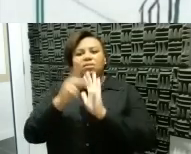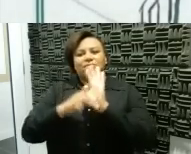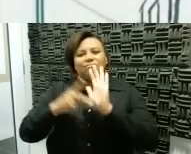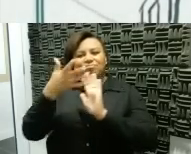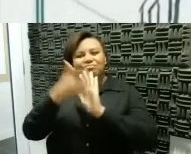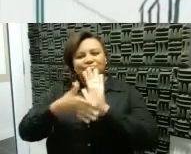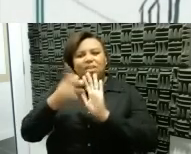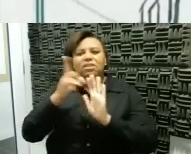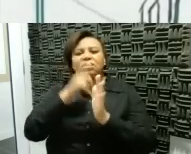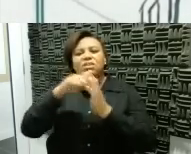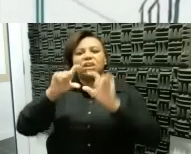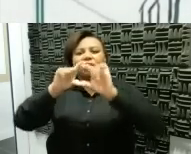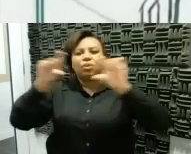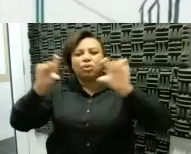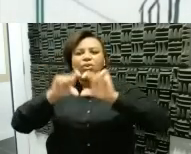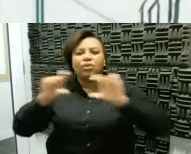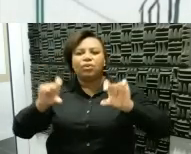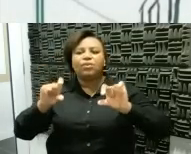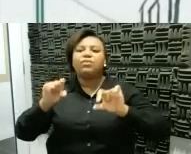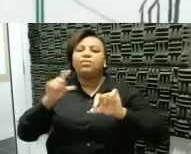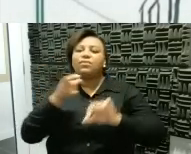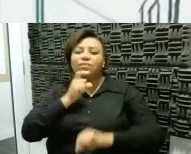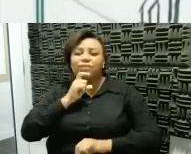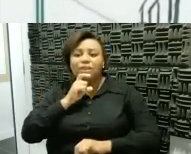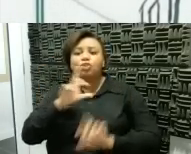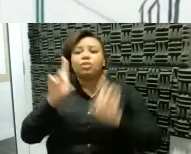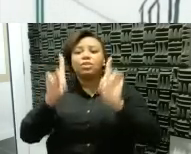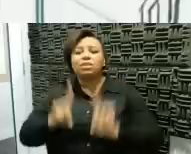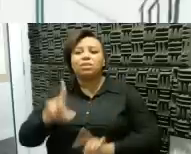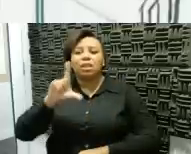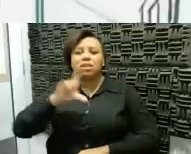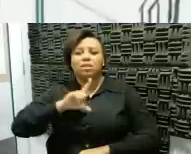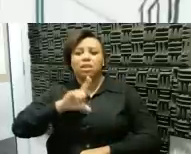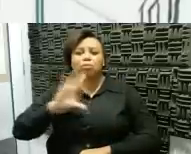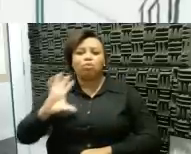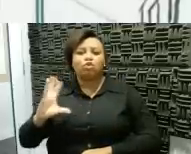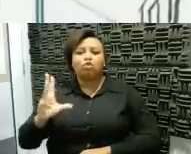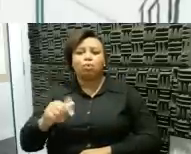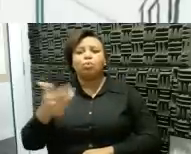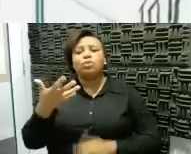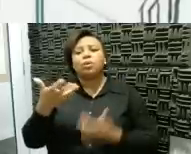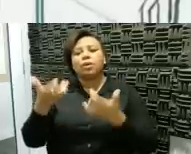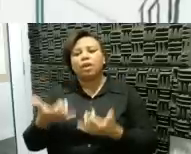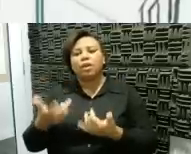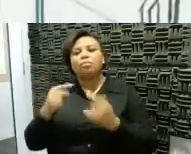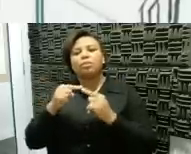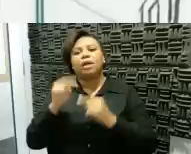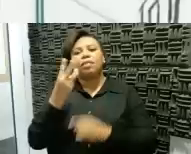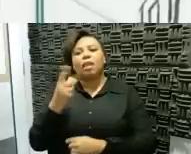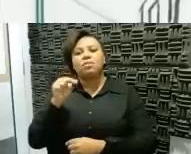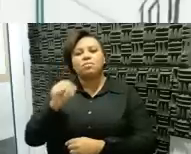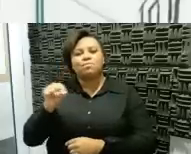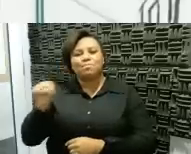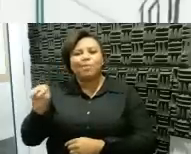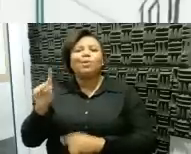verde deficiência temos todos que eu quero deixar aqui com reticências logo depois para que a gente comece a